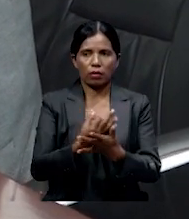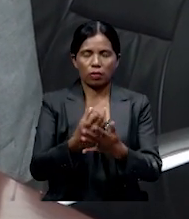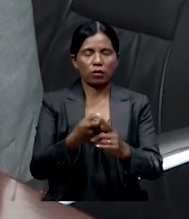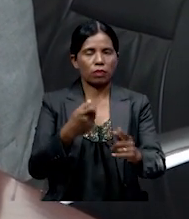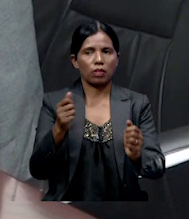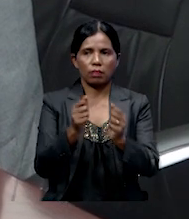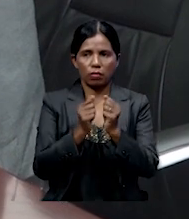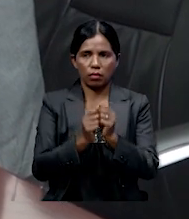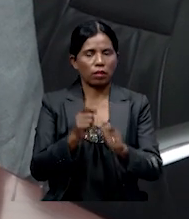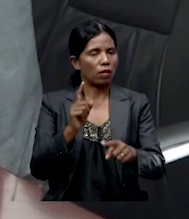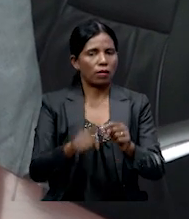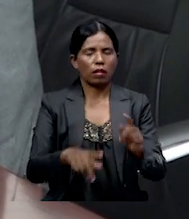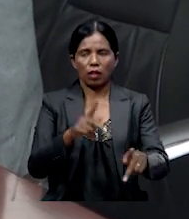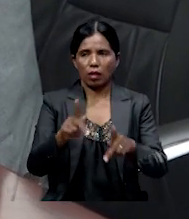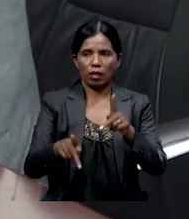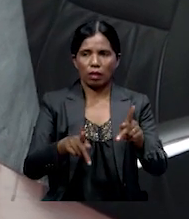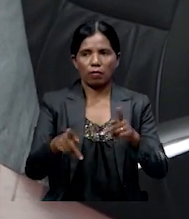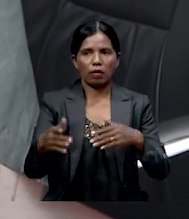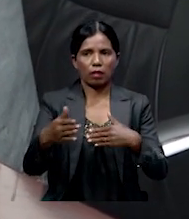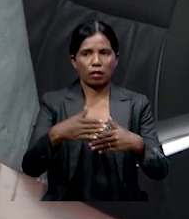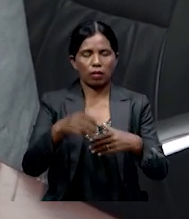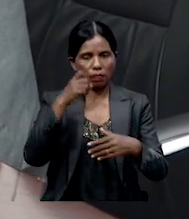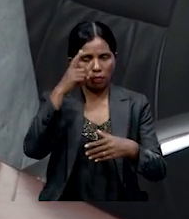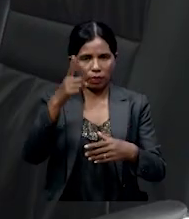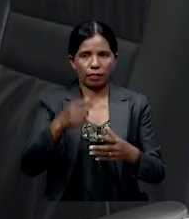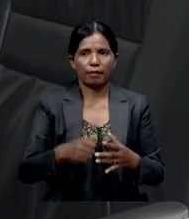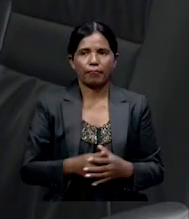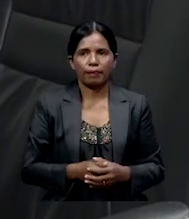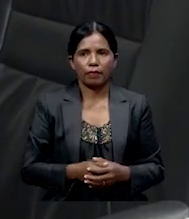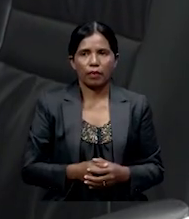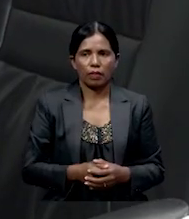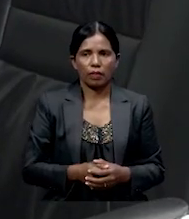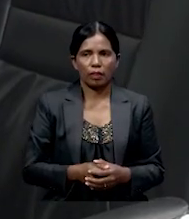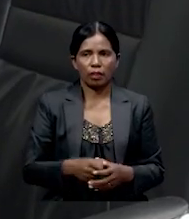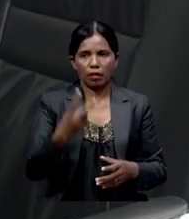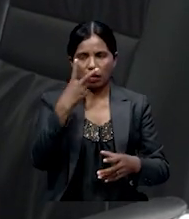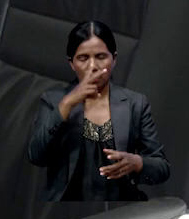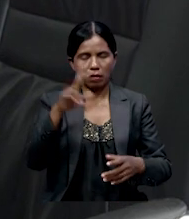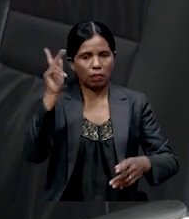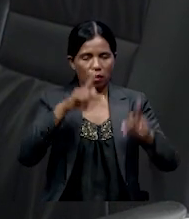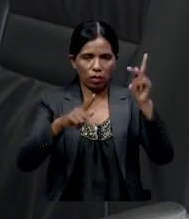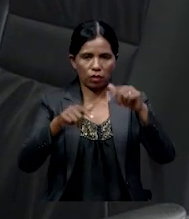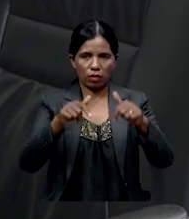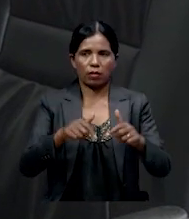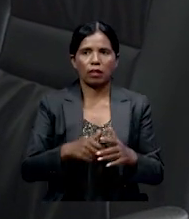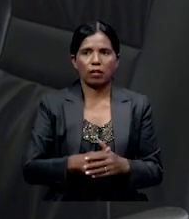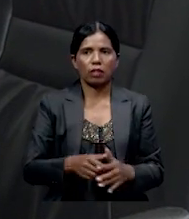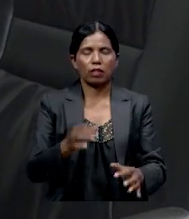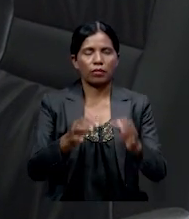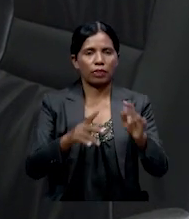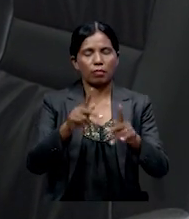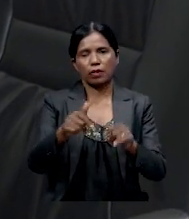o seu nome, o seu nome, cidadão que será cumprir lei. A avaliação interna, para causa de lei, cara que é uma